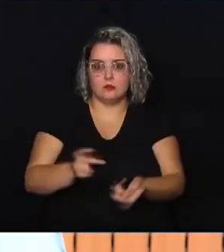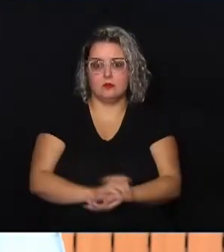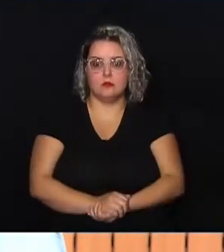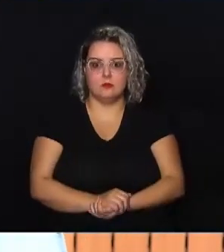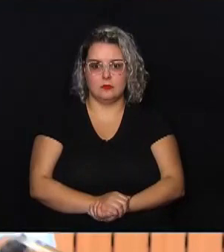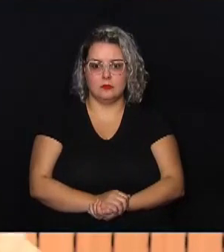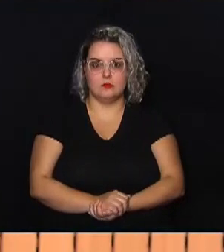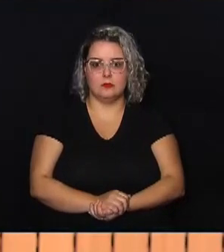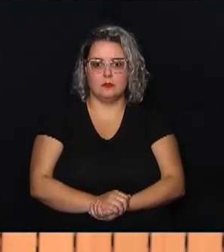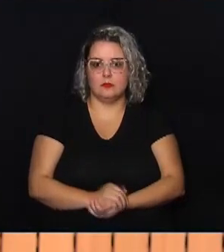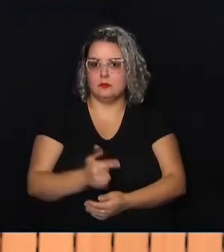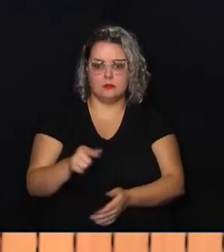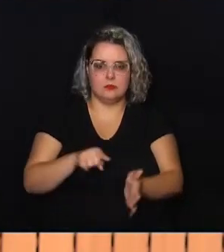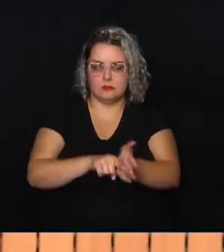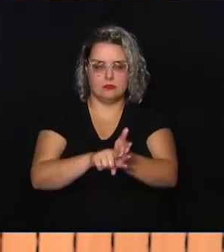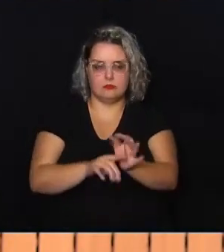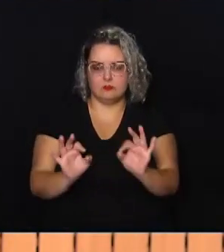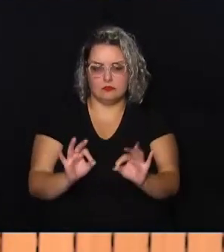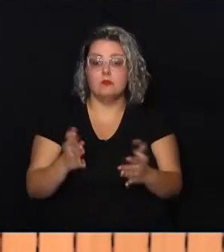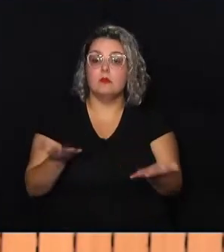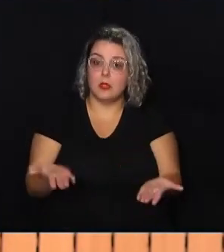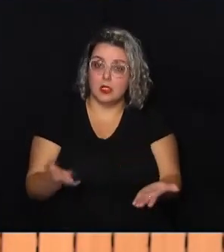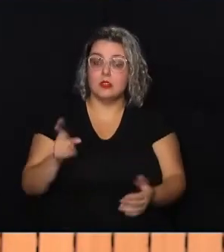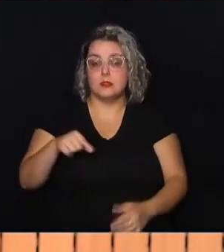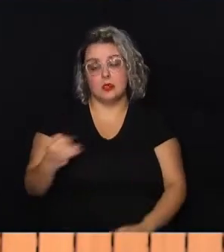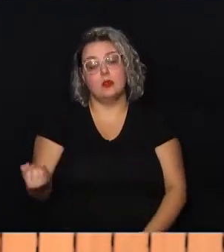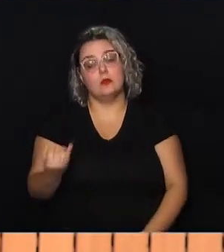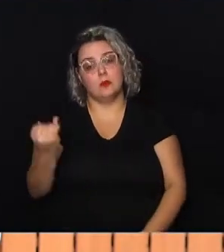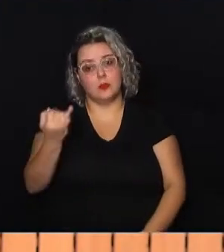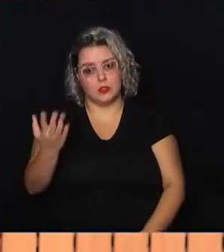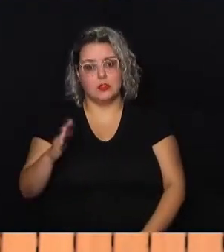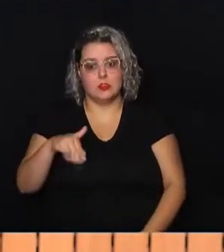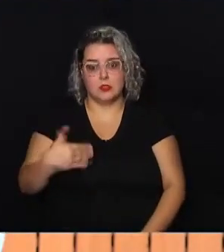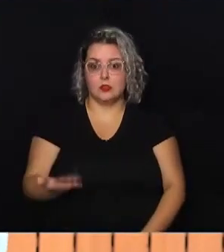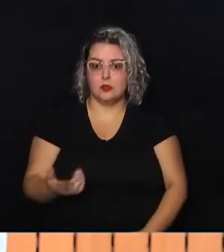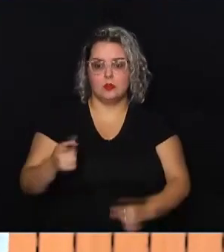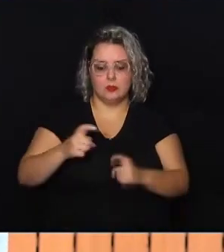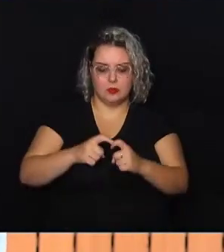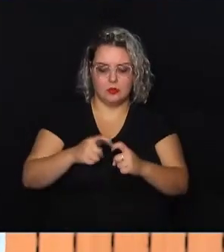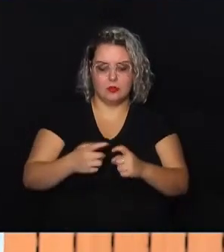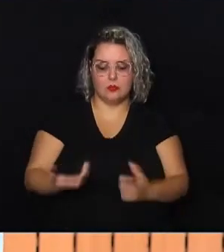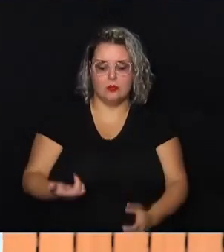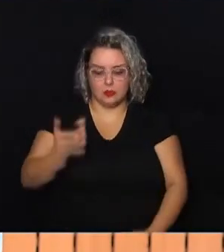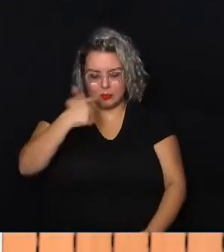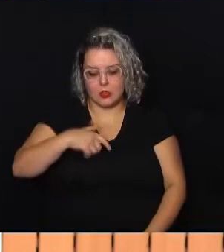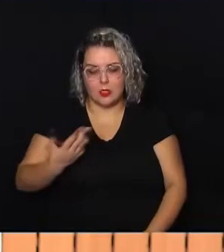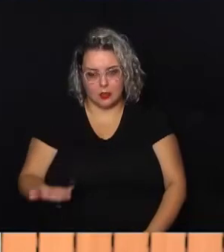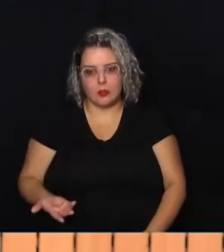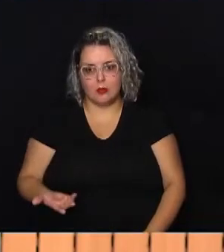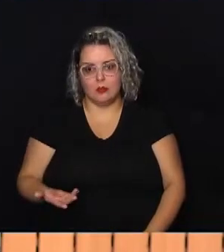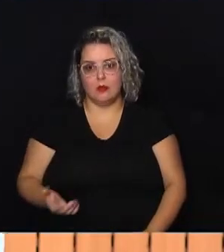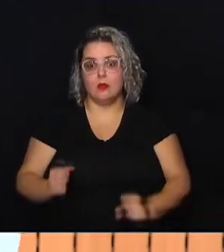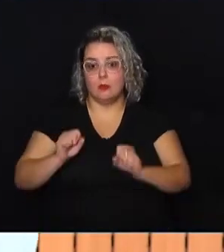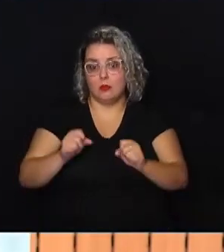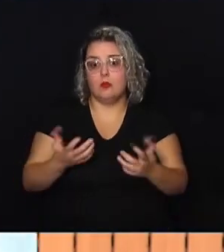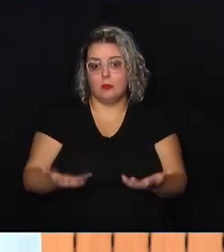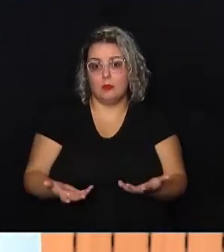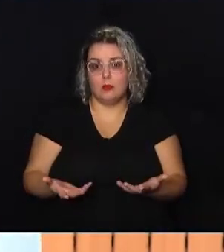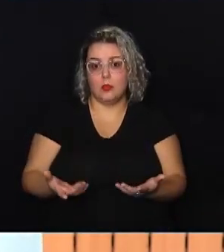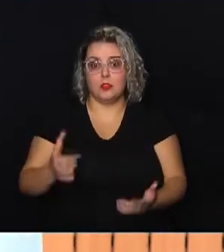nenhum questionamento, mas é importante, enquanto médico também, eu possa ter